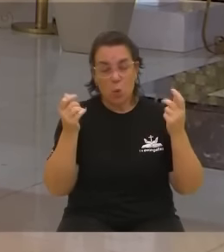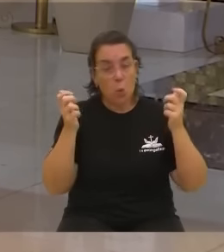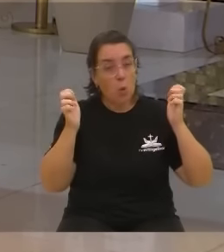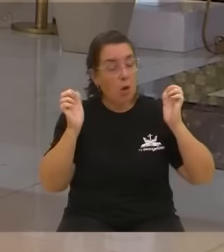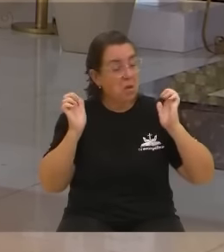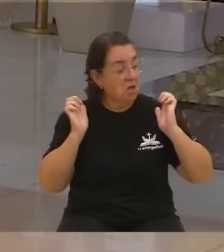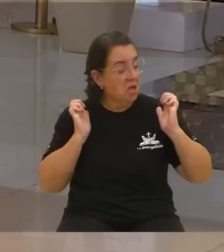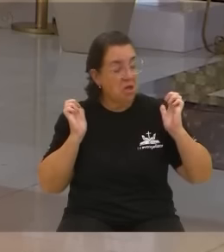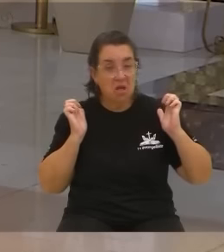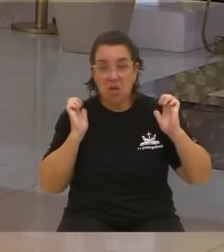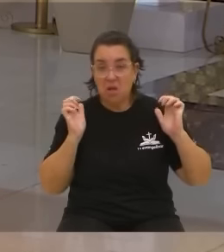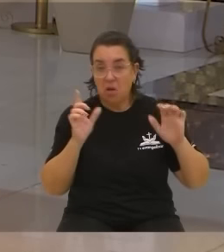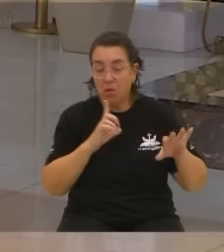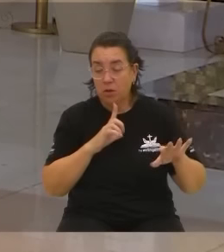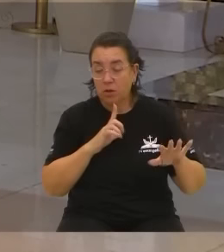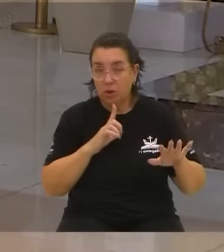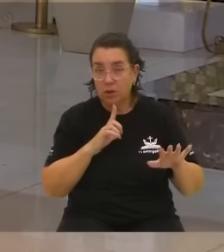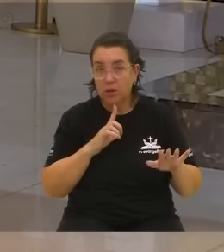trepar numa árvore.